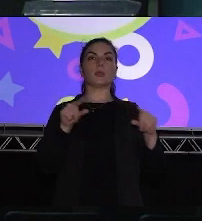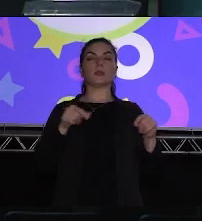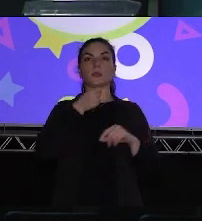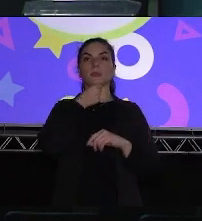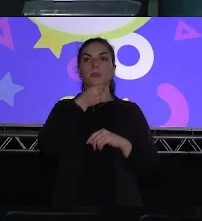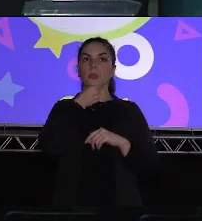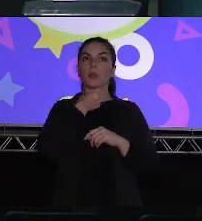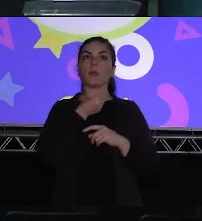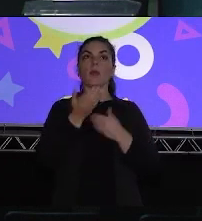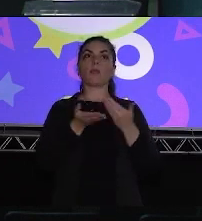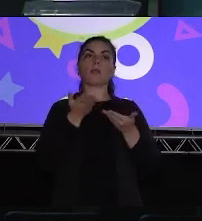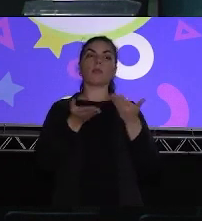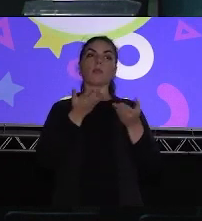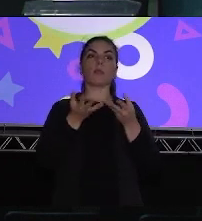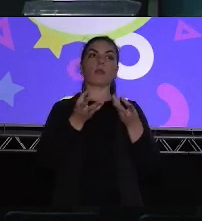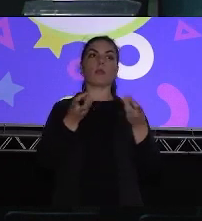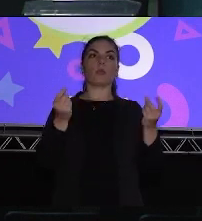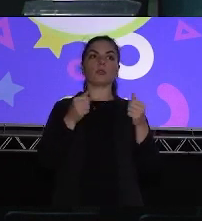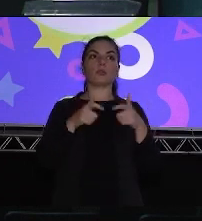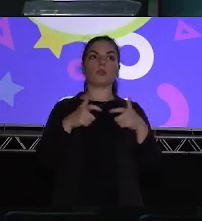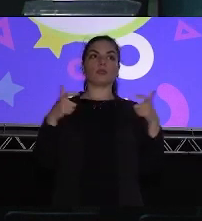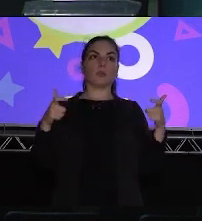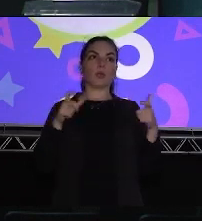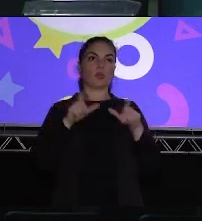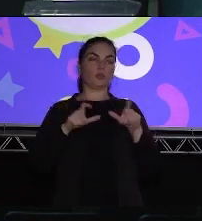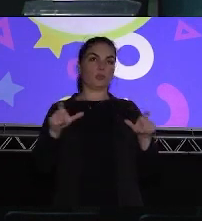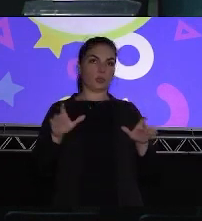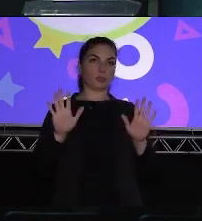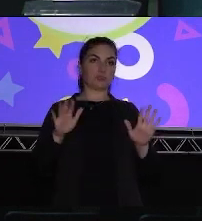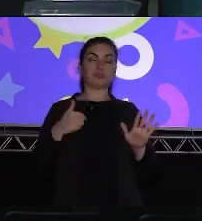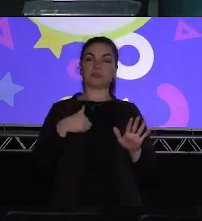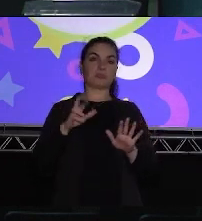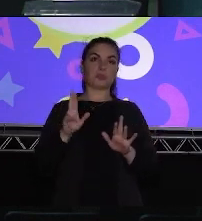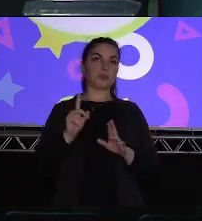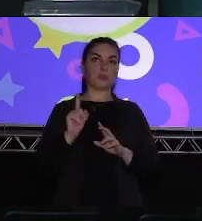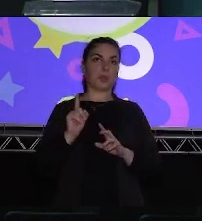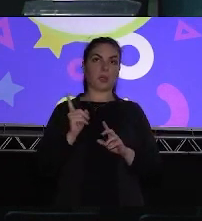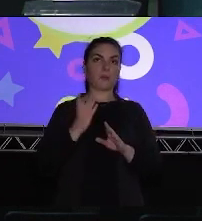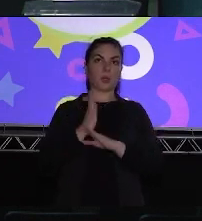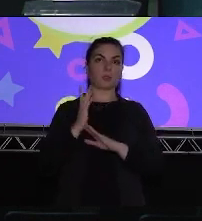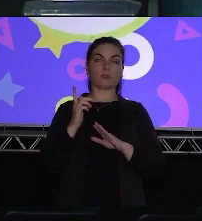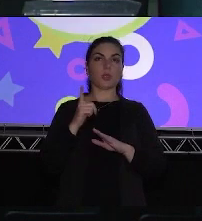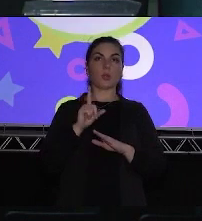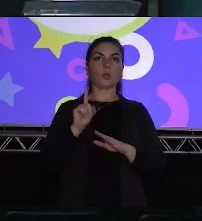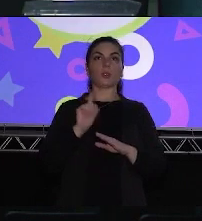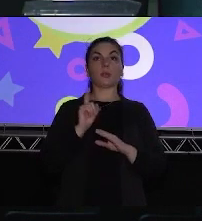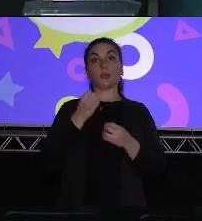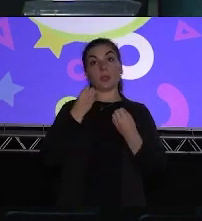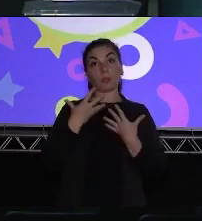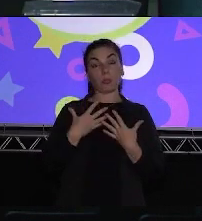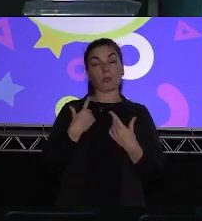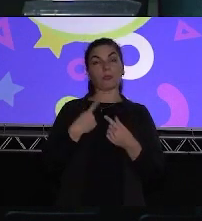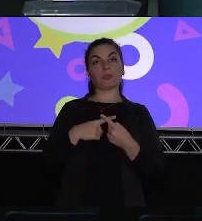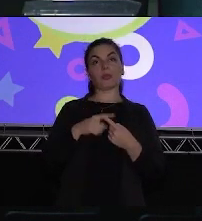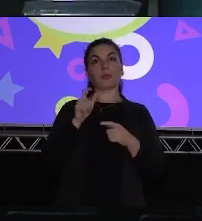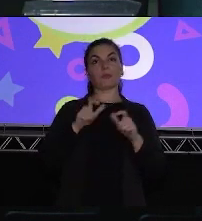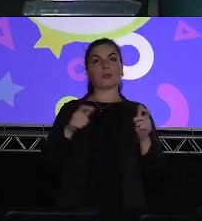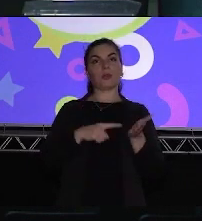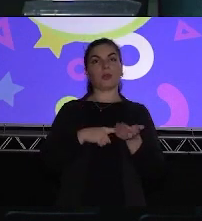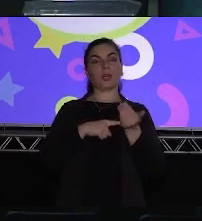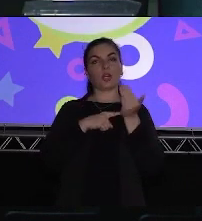uma quantidade muito maior de pessoas. A gente não esperava que isso acontecesse, mas aconteceu. Que bom, pessoal da tecnologia, que a